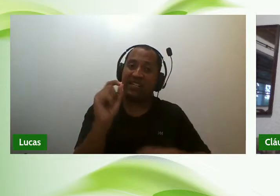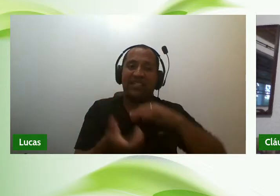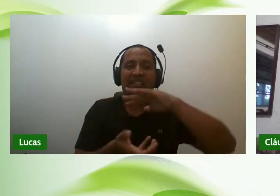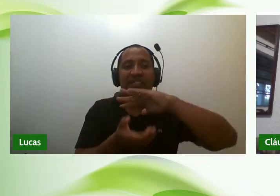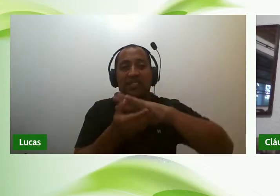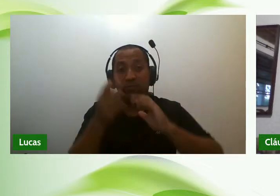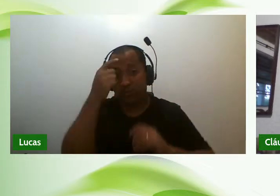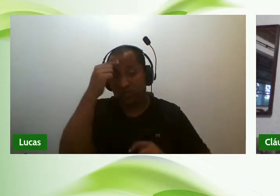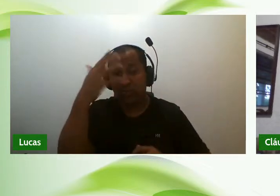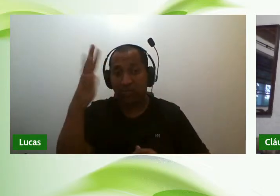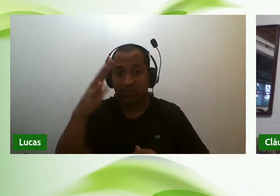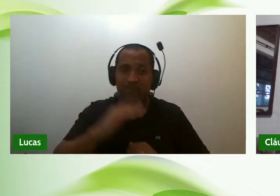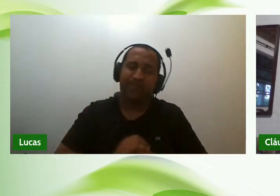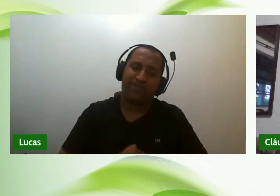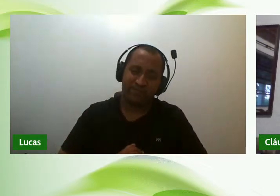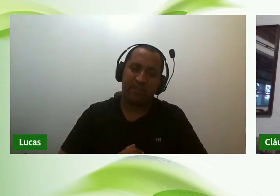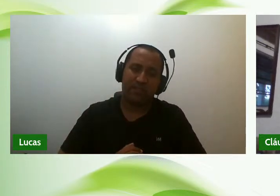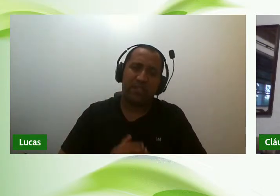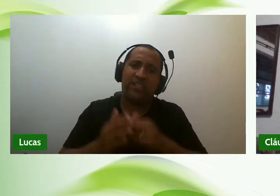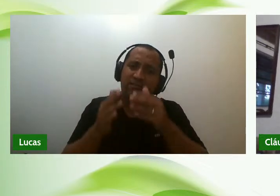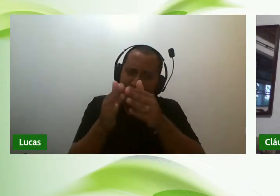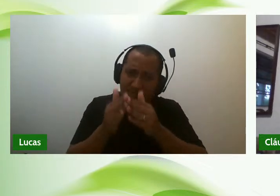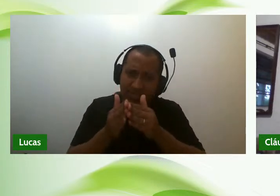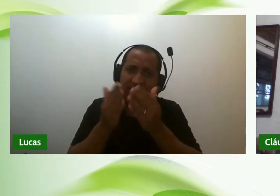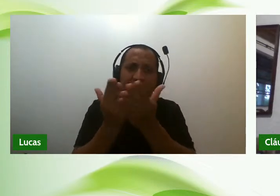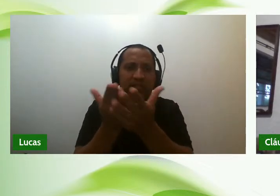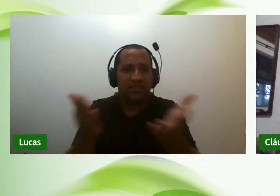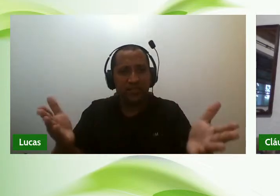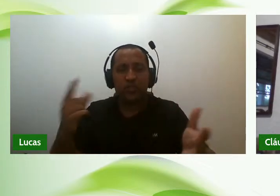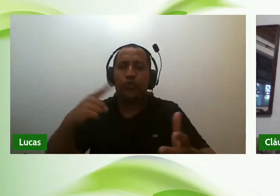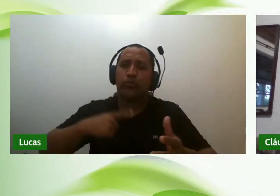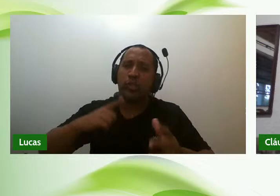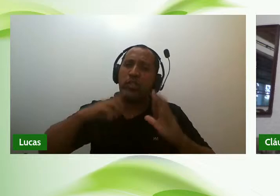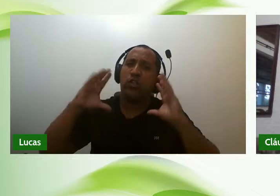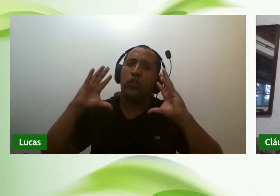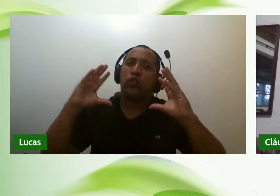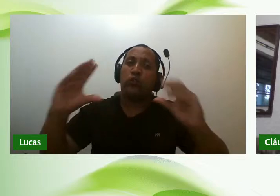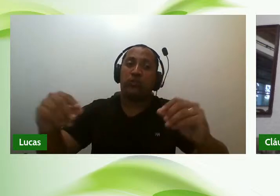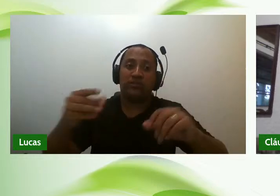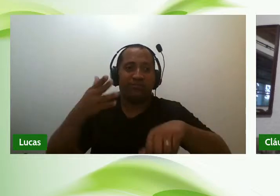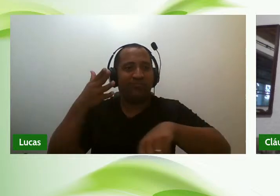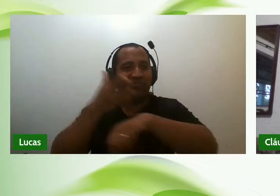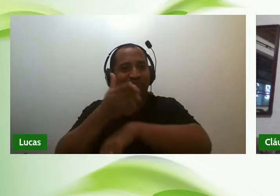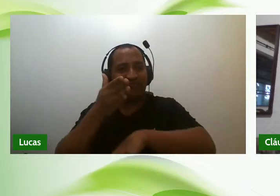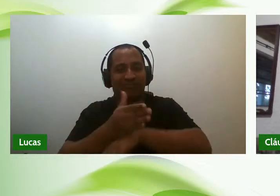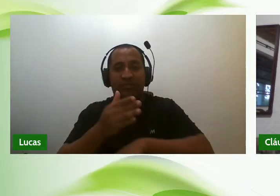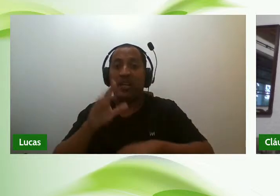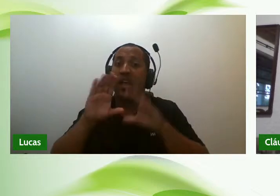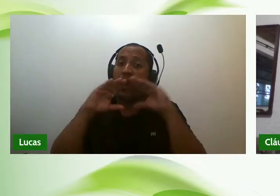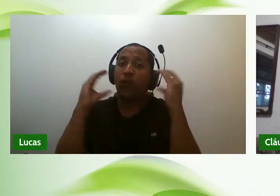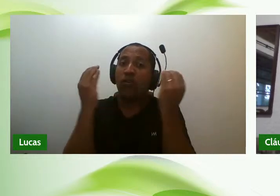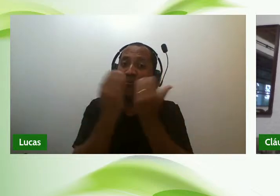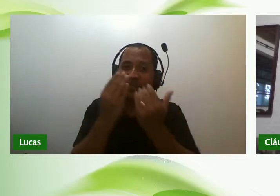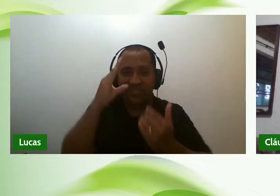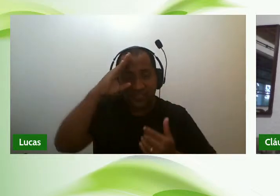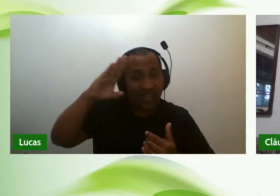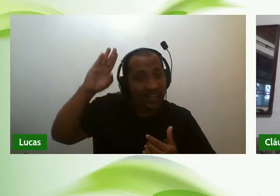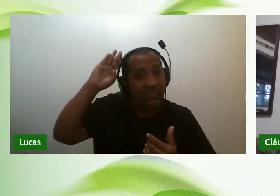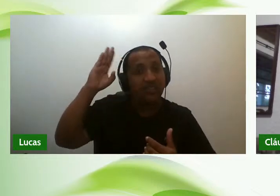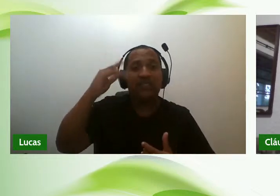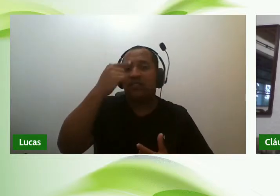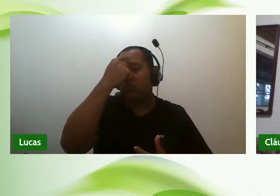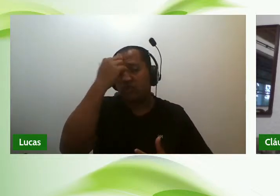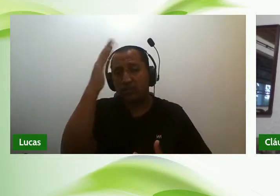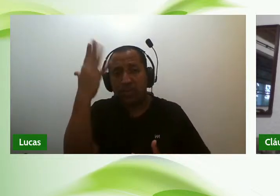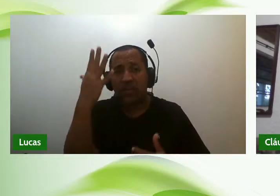semana. Saudamos e prestigiamos a todos os participantes, em especial a comunidade acadêmica da Unipampa,